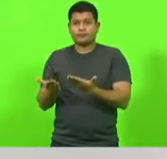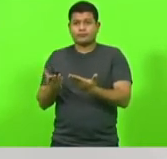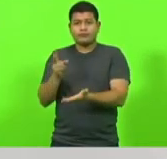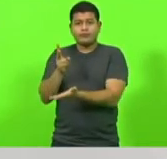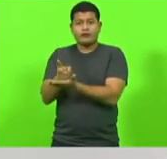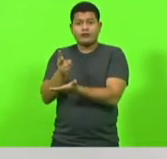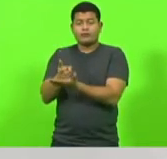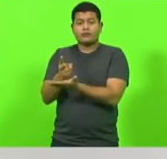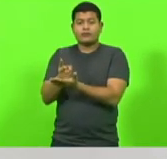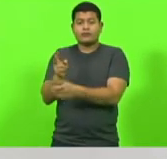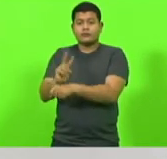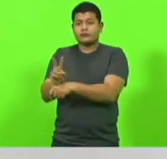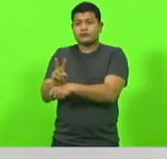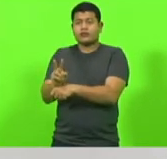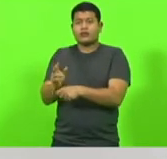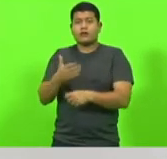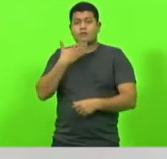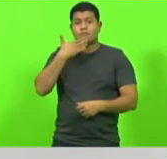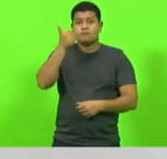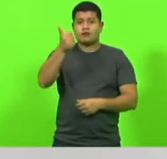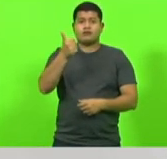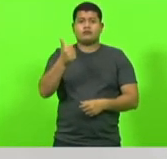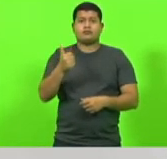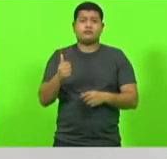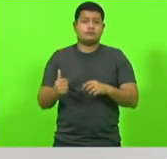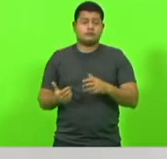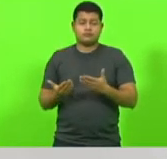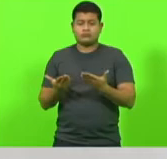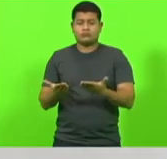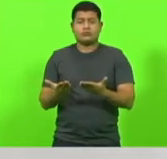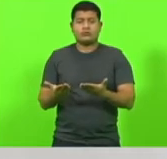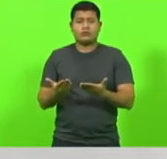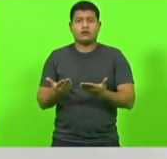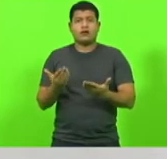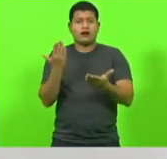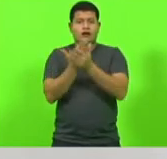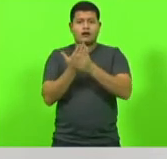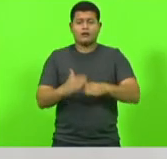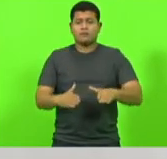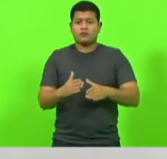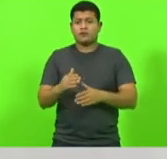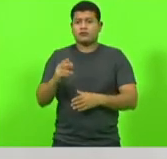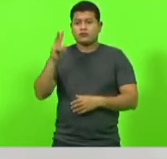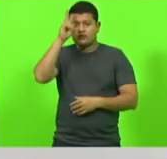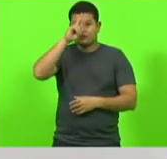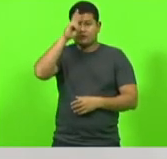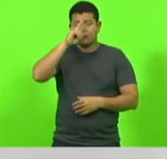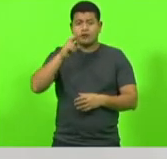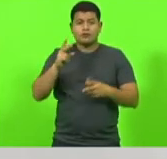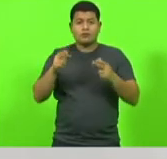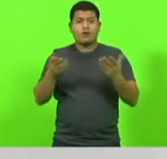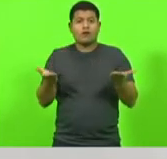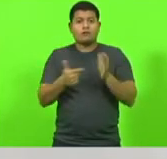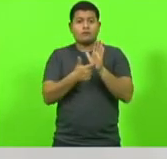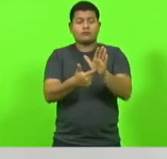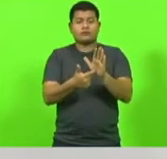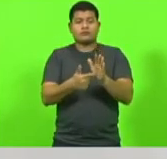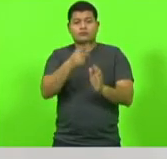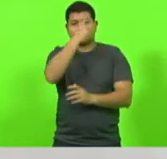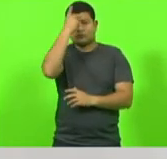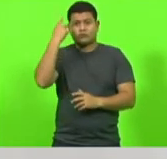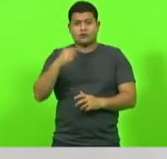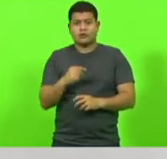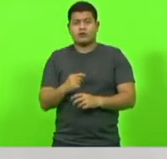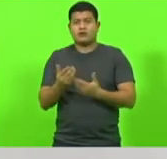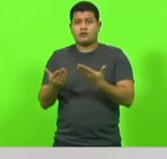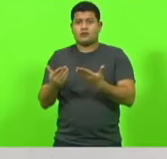privada. É o melhor dos mundos. Nós vamos acabar com essas histórias tristes que eu mostrei aqui, como pessoas que ficam sem